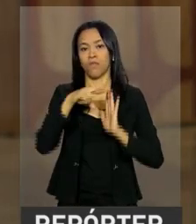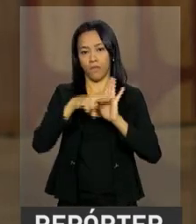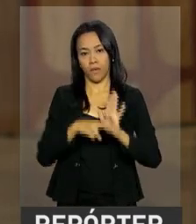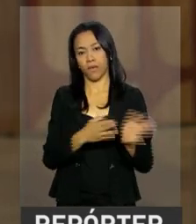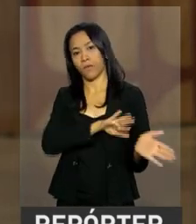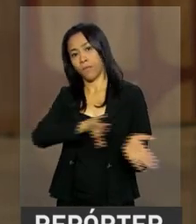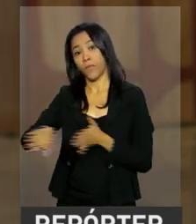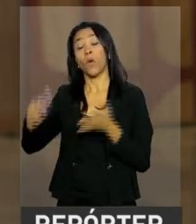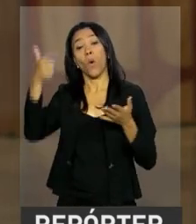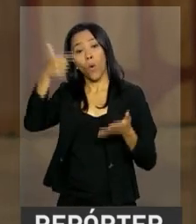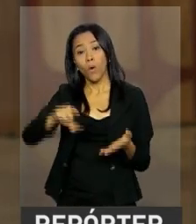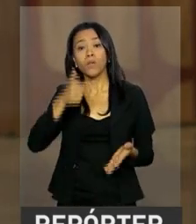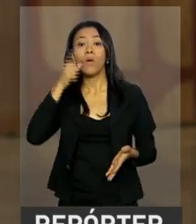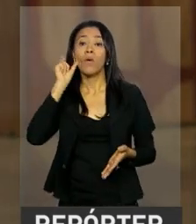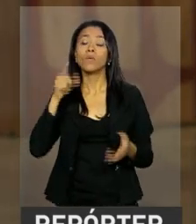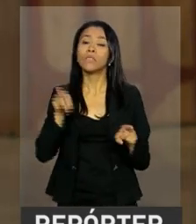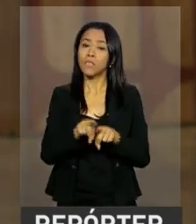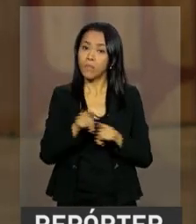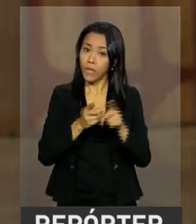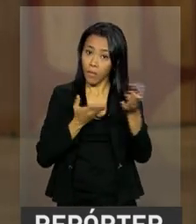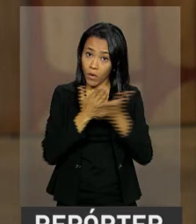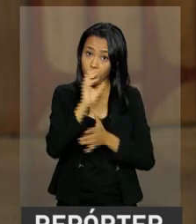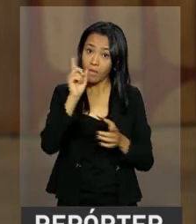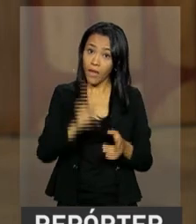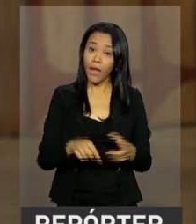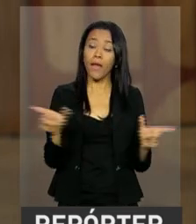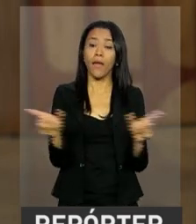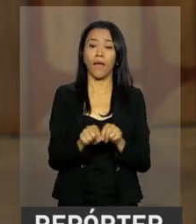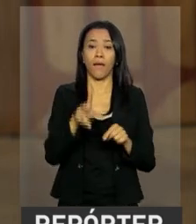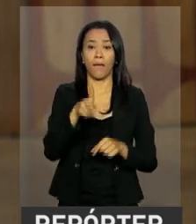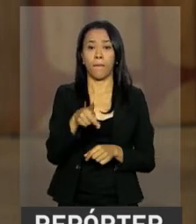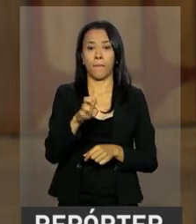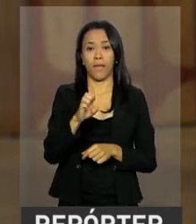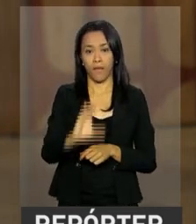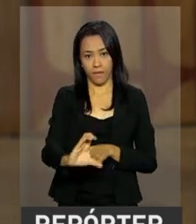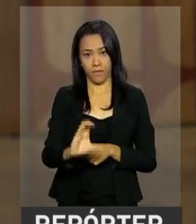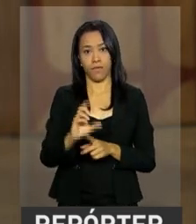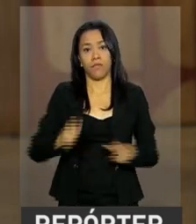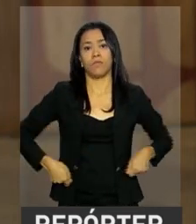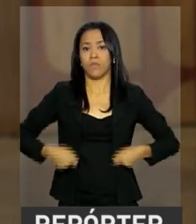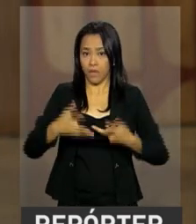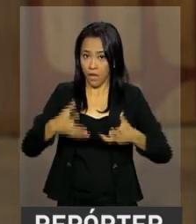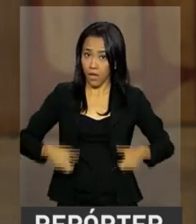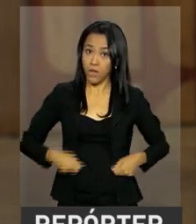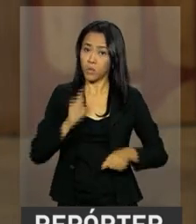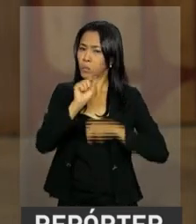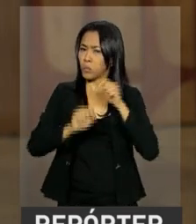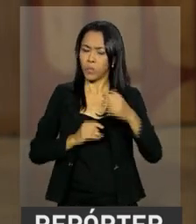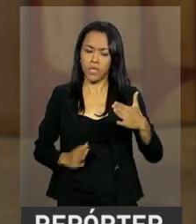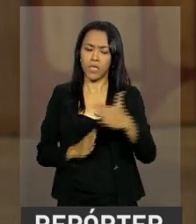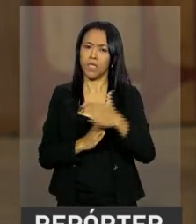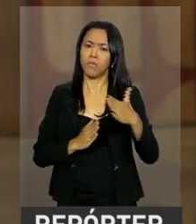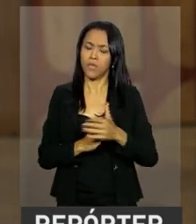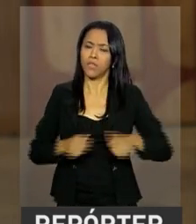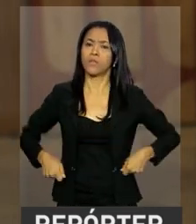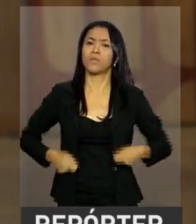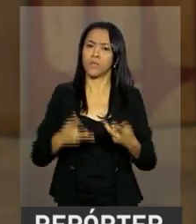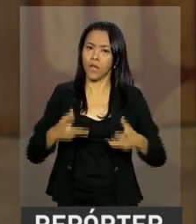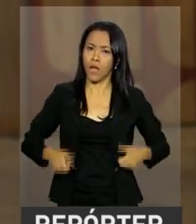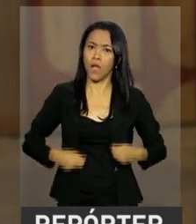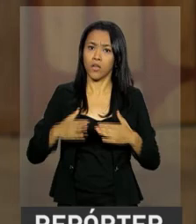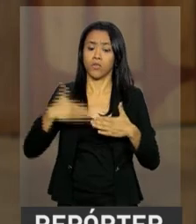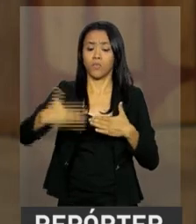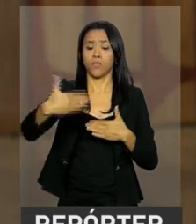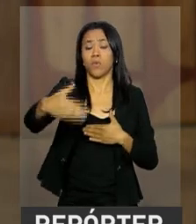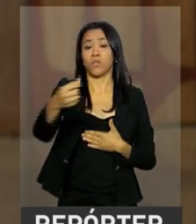importante aprovada ontem foi a PEC dos gastos, a proposta de emenda à Constituição, que coloca um teto para o aumento dos gastos pelos